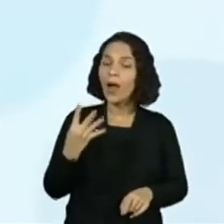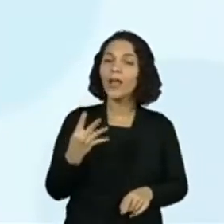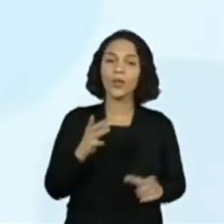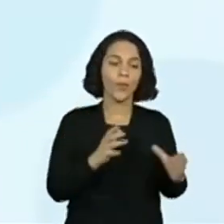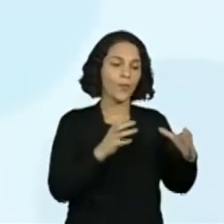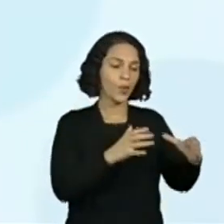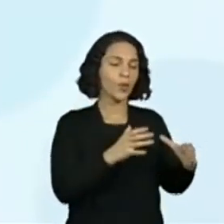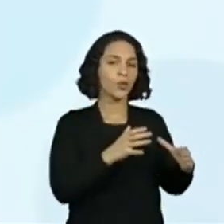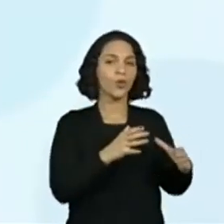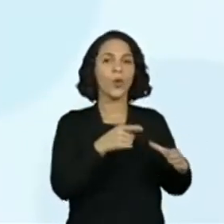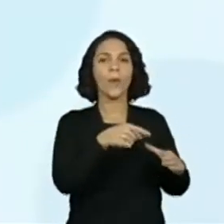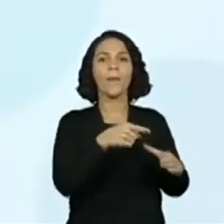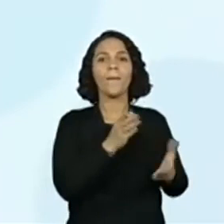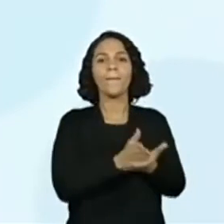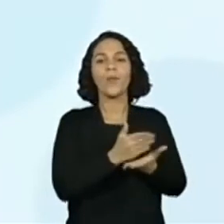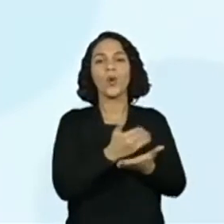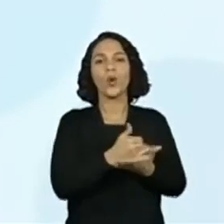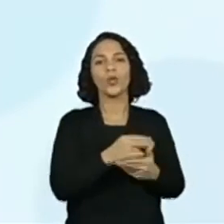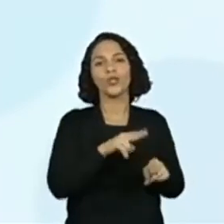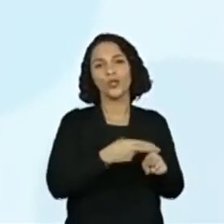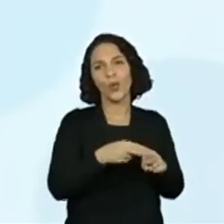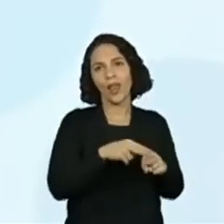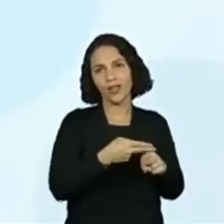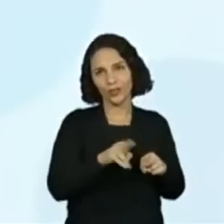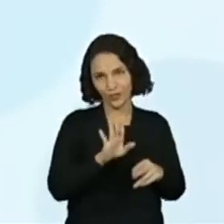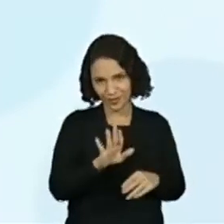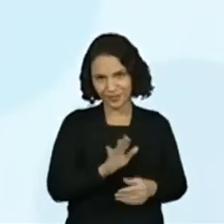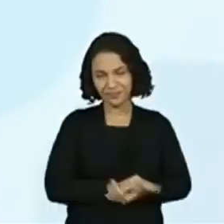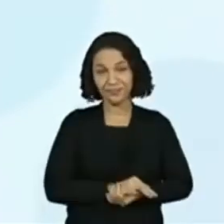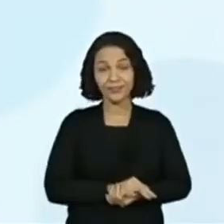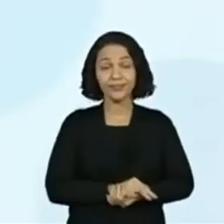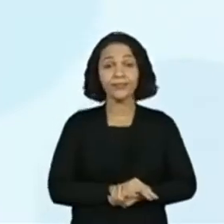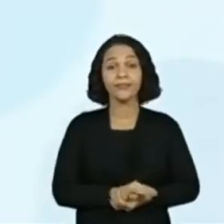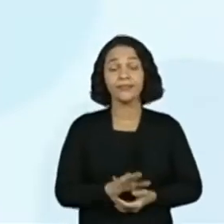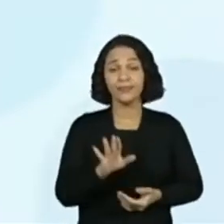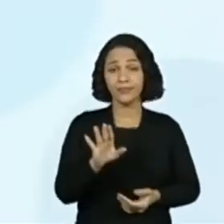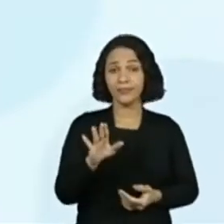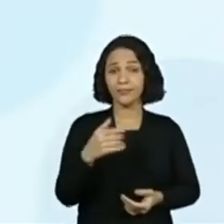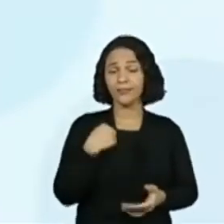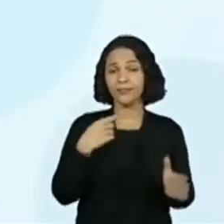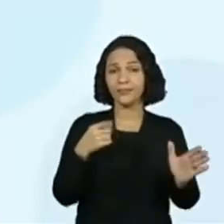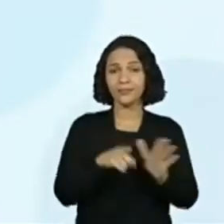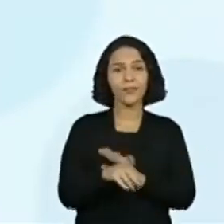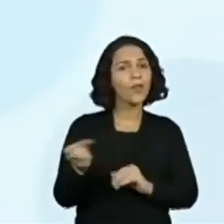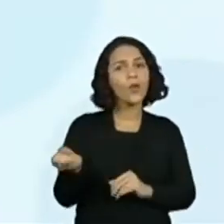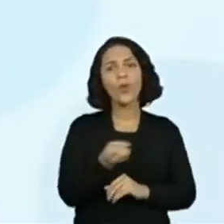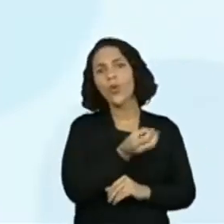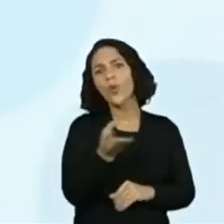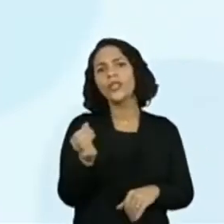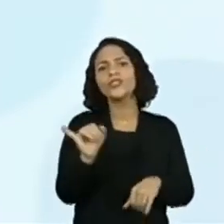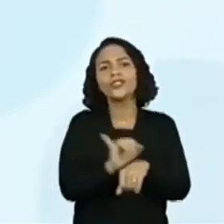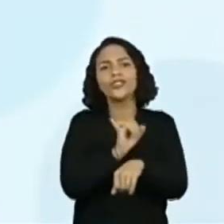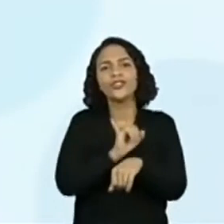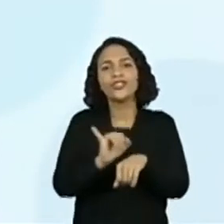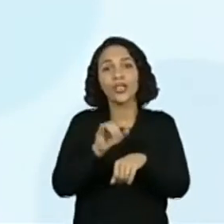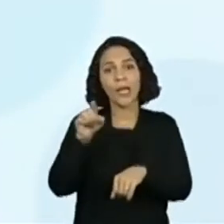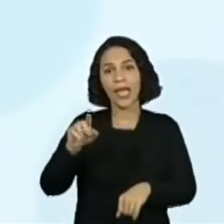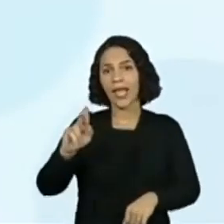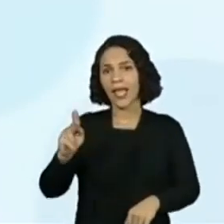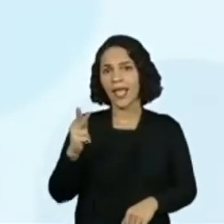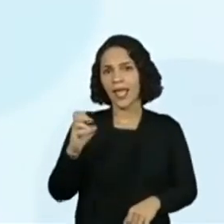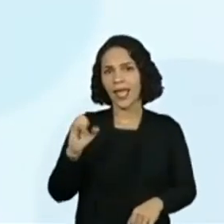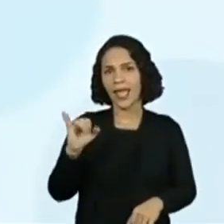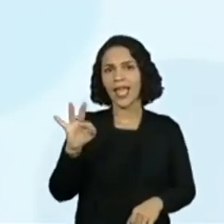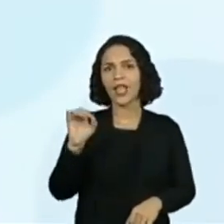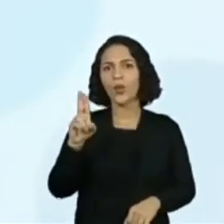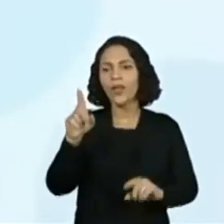bolo de chocolate. Então, de quantas maneiras diferentes Heitor poderá combinar a